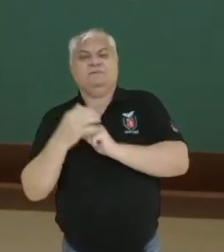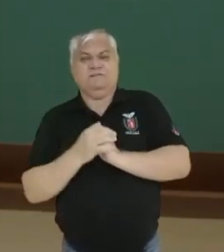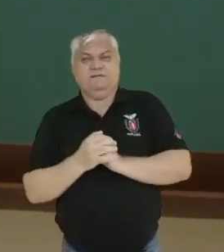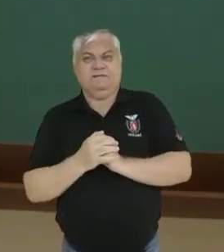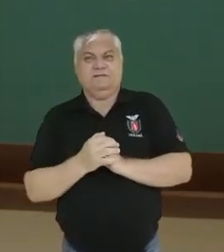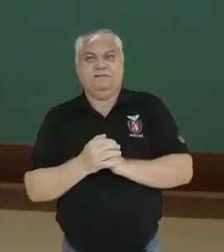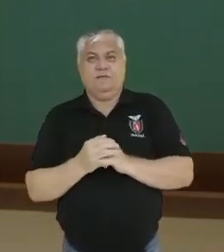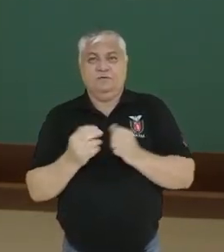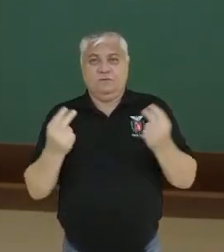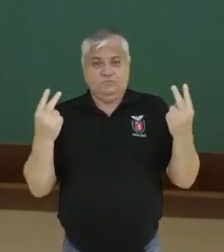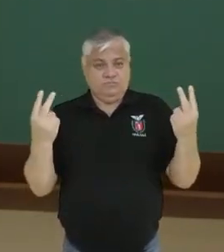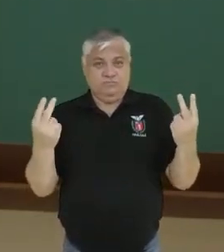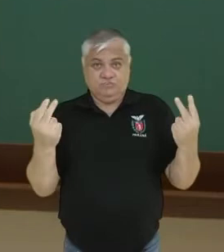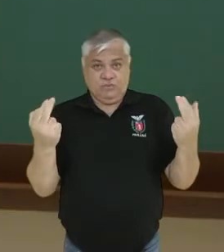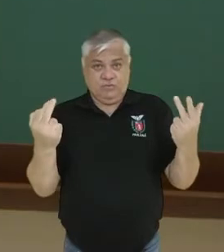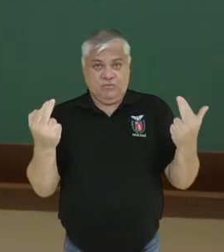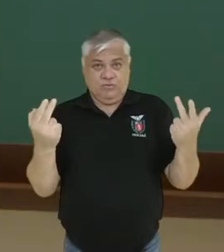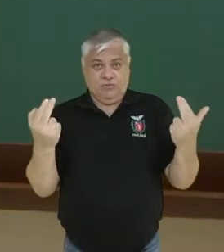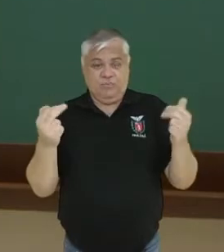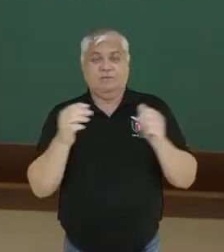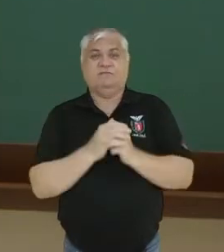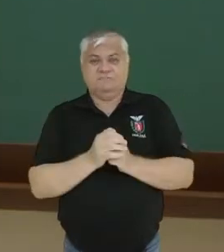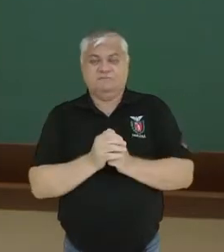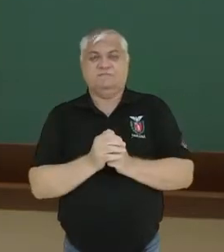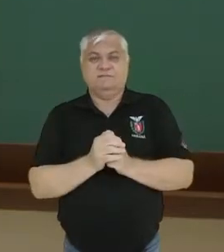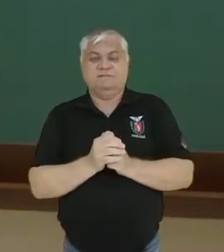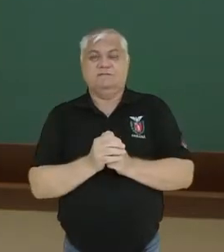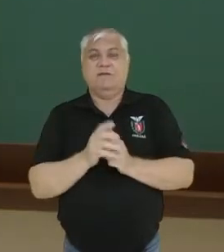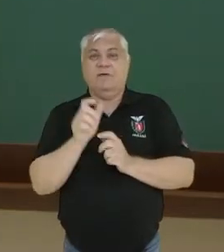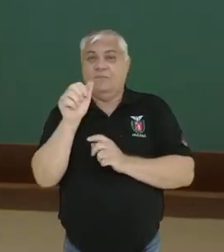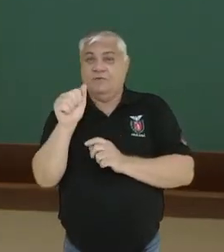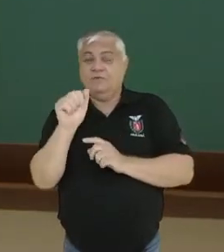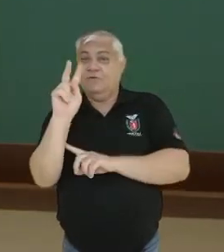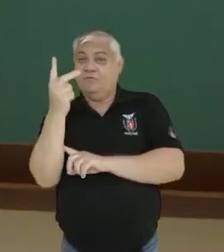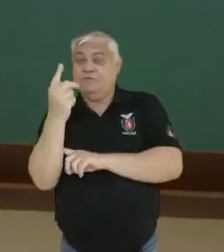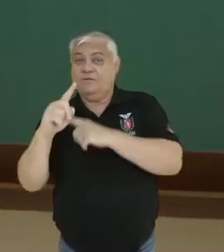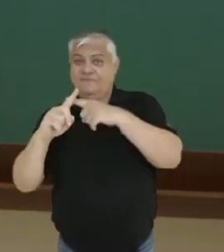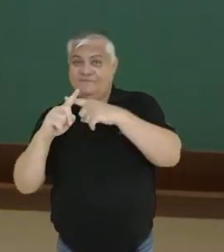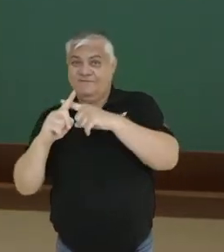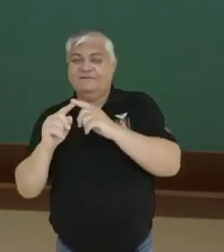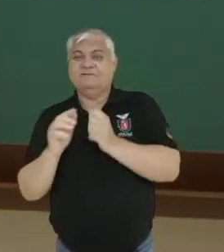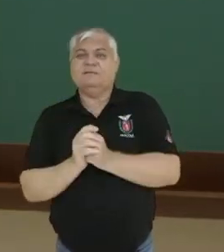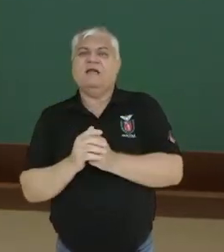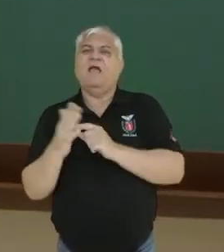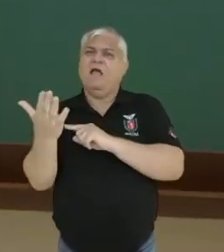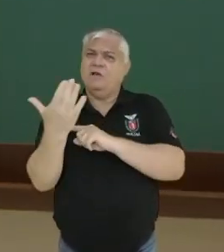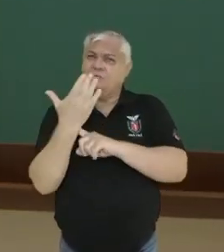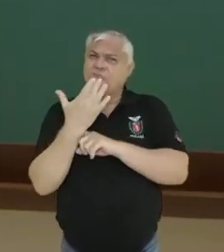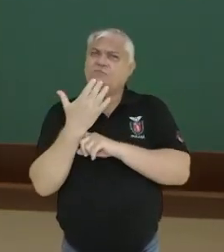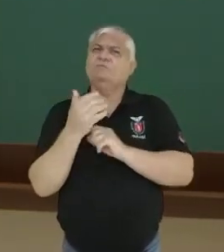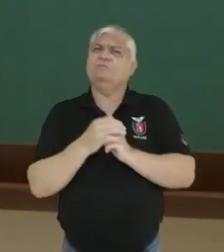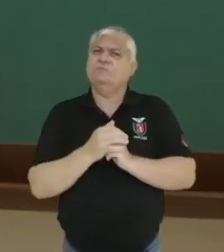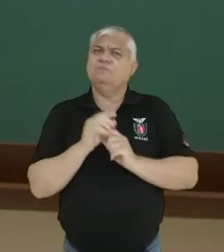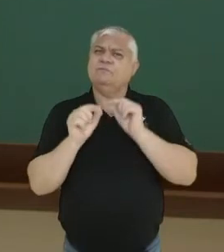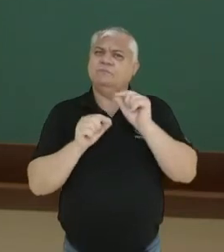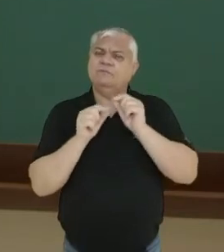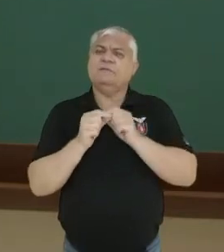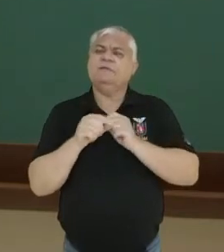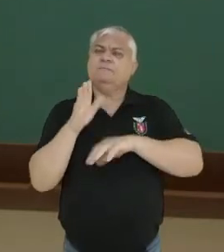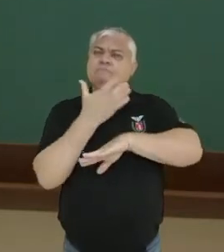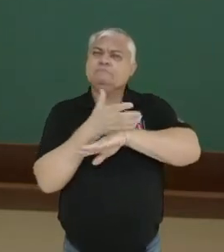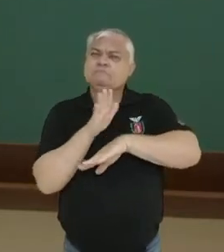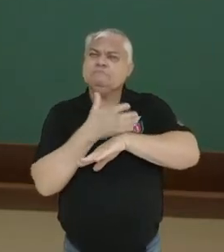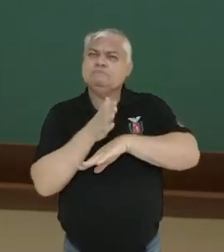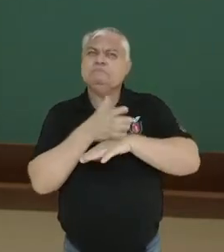dois catetos é igual a hipotenusa vezes a altura. Essas relações elas podem nos ajudar muito no meio de exercícios, no